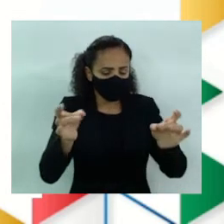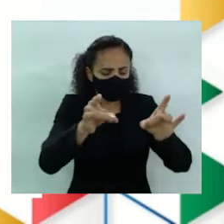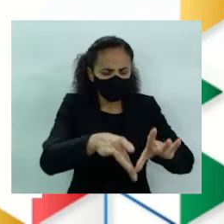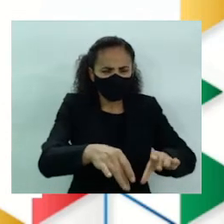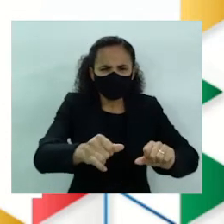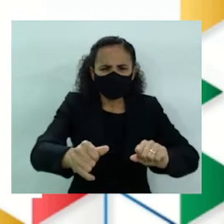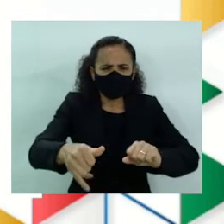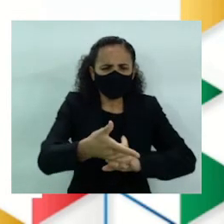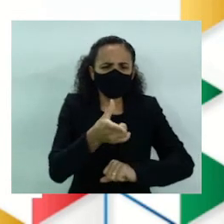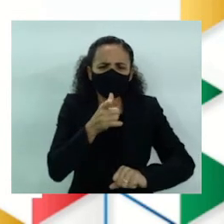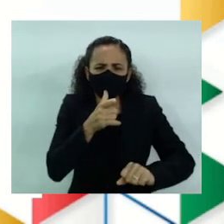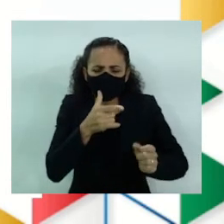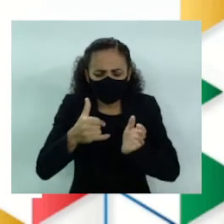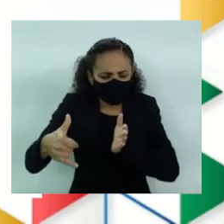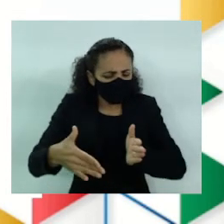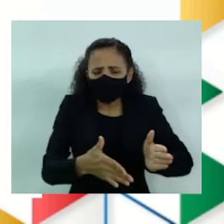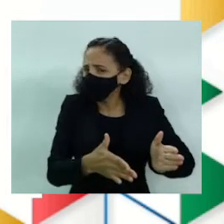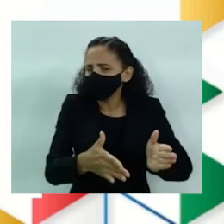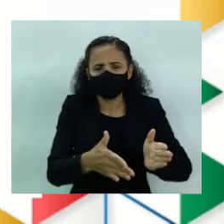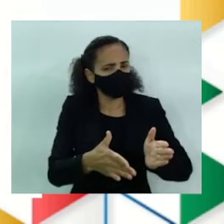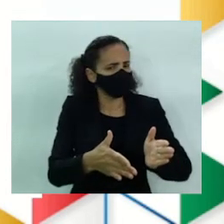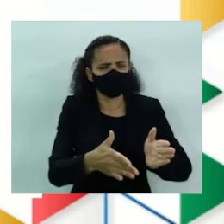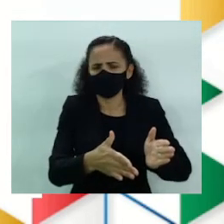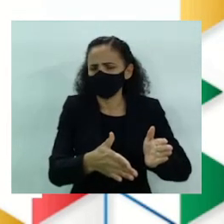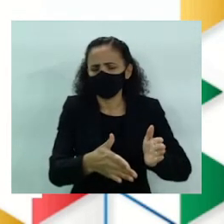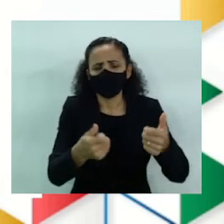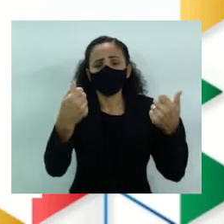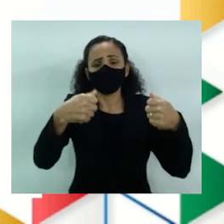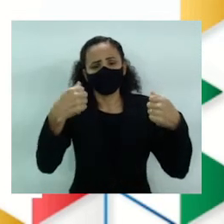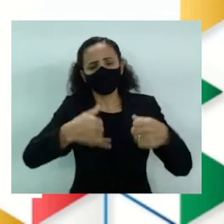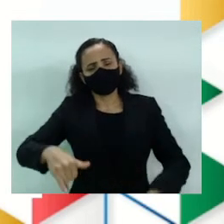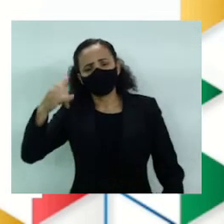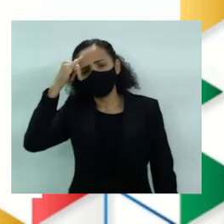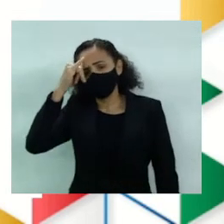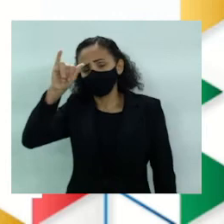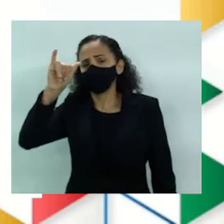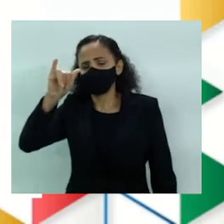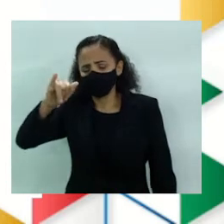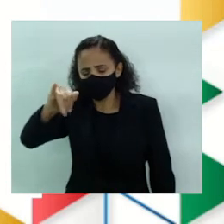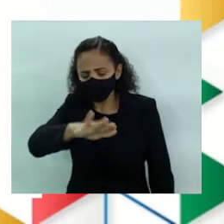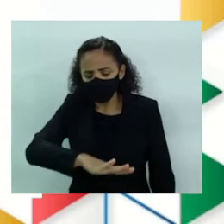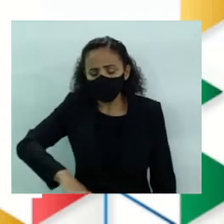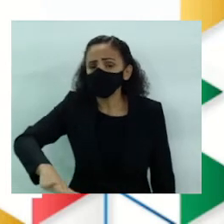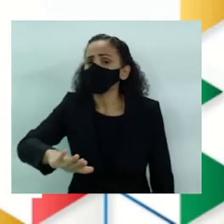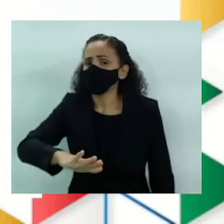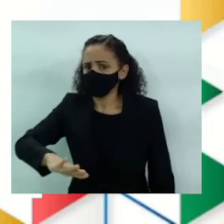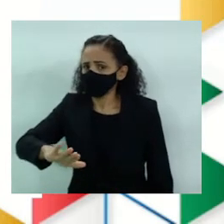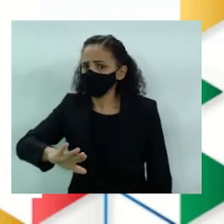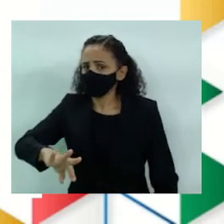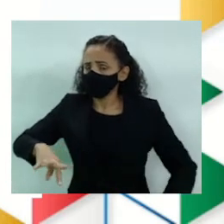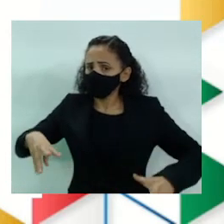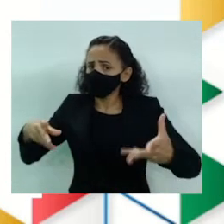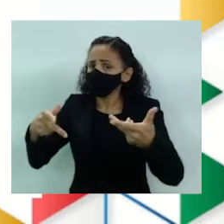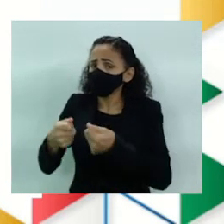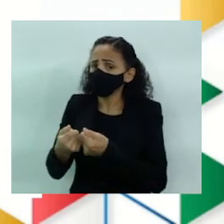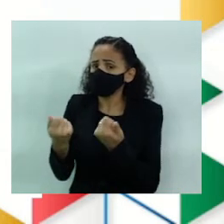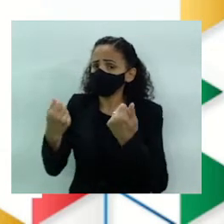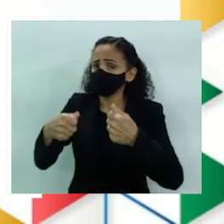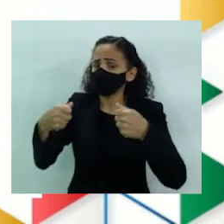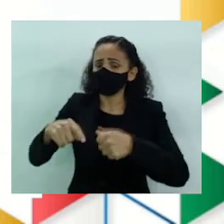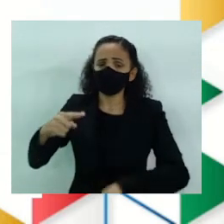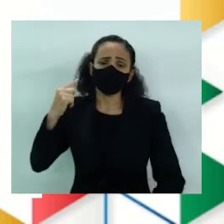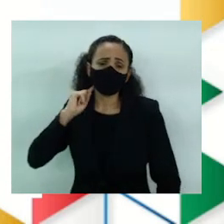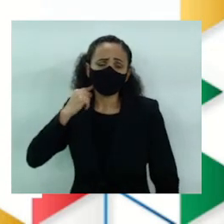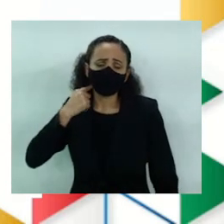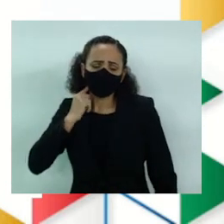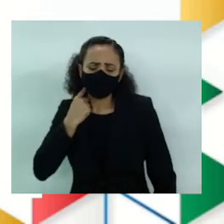enquanto o restante se acumula em aterros sanitários ou lixões. Em todos os casos, o lixo contamina a